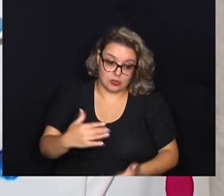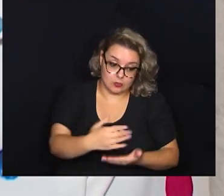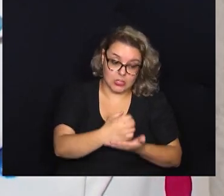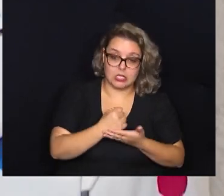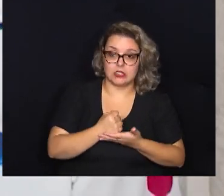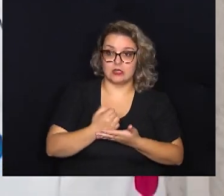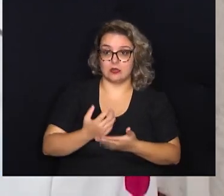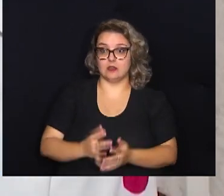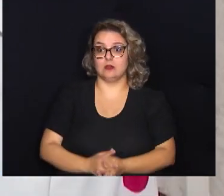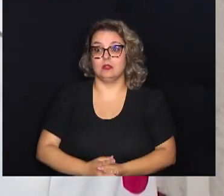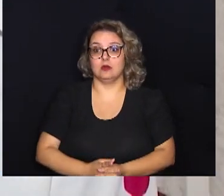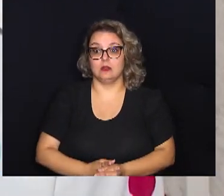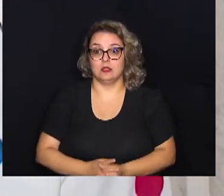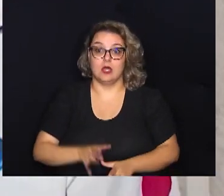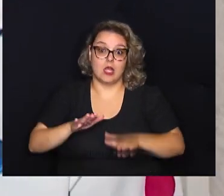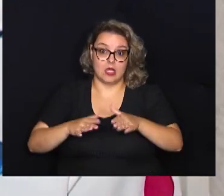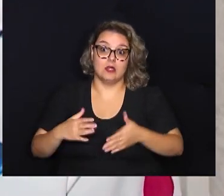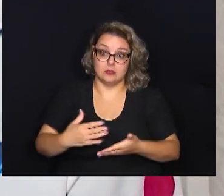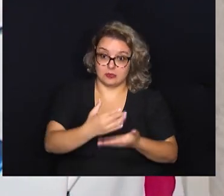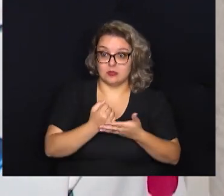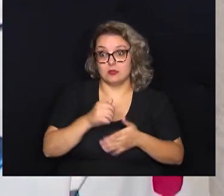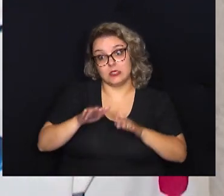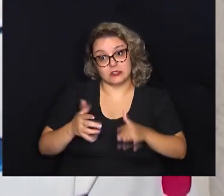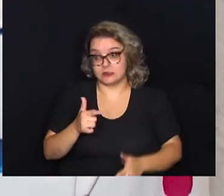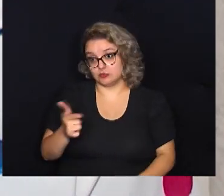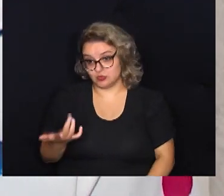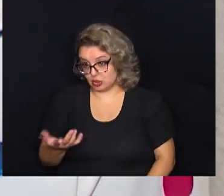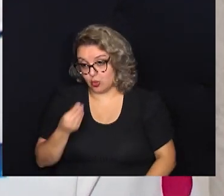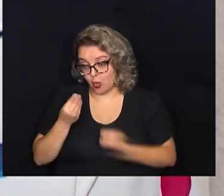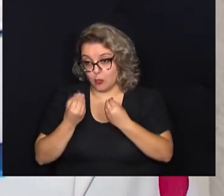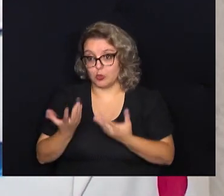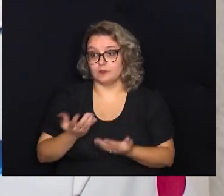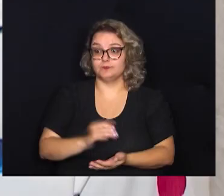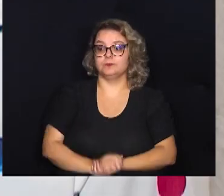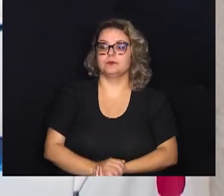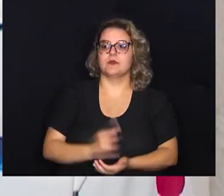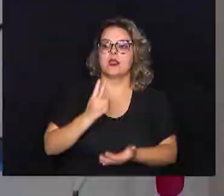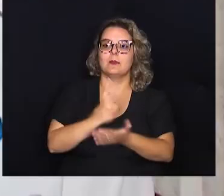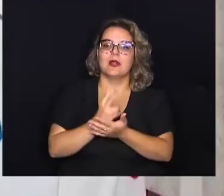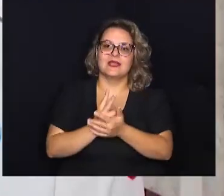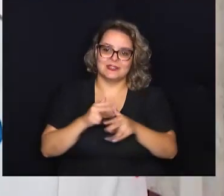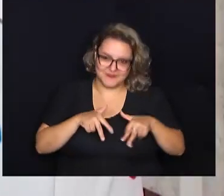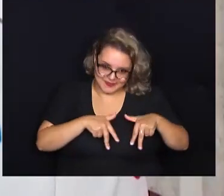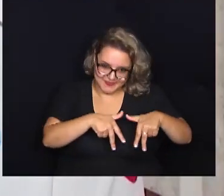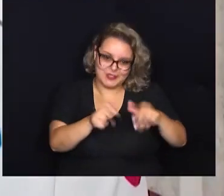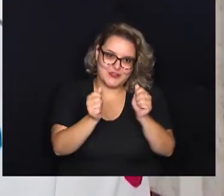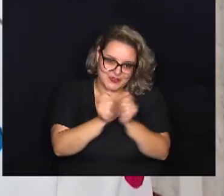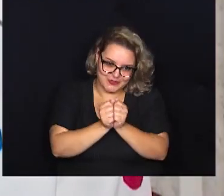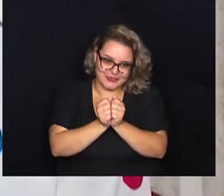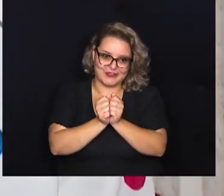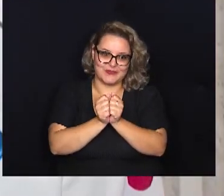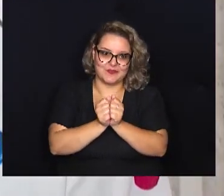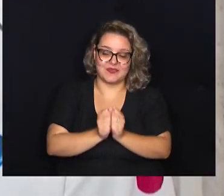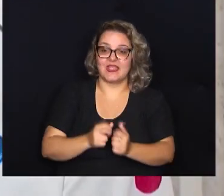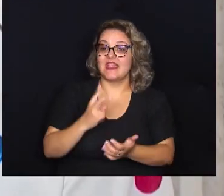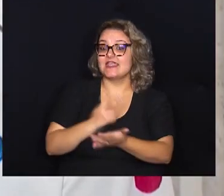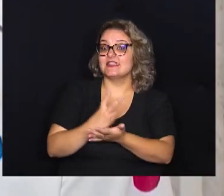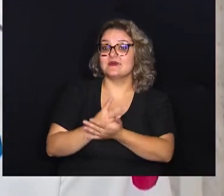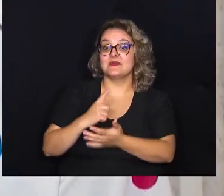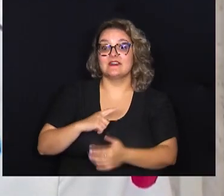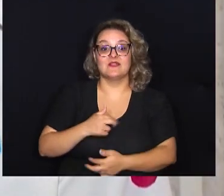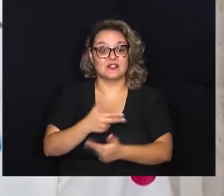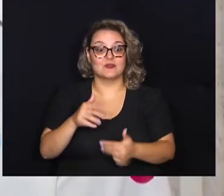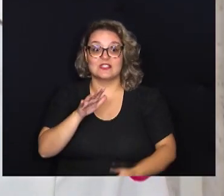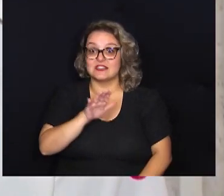ele, às vezes dava para ele buscar, às vezes não dava. Mas ele sempre me acompanhou. Sempre que teve as coisas lá,